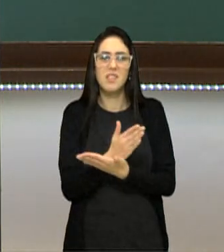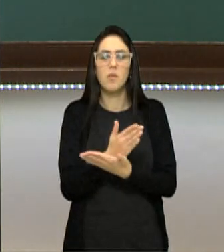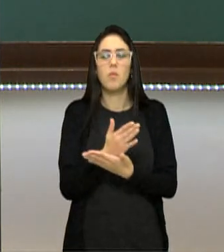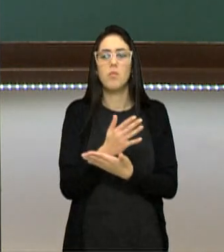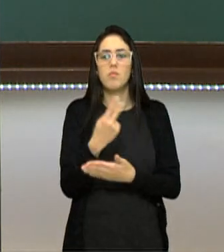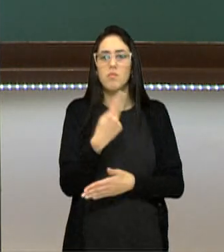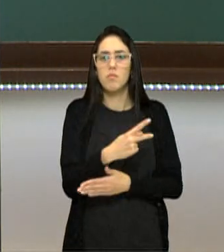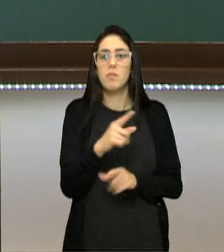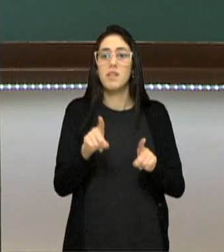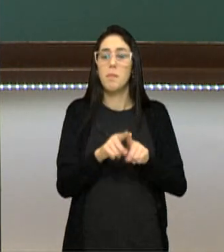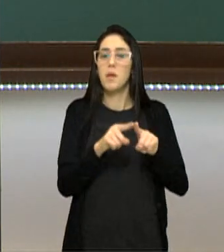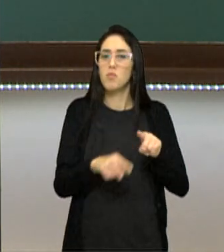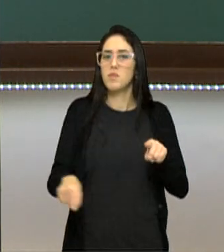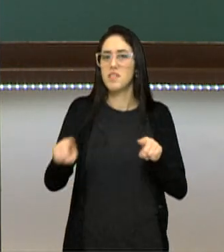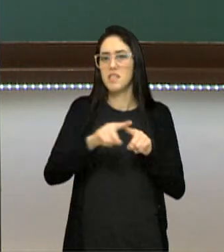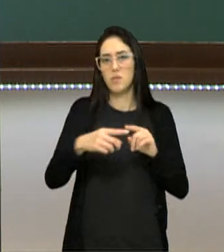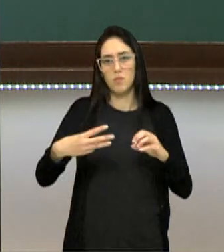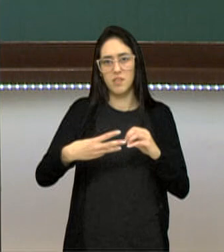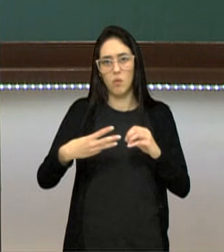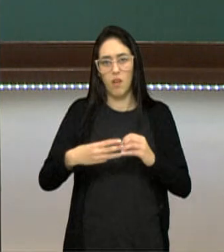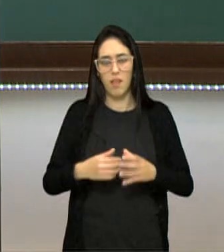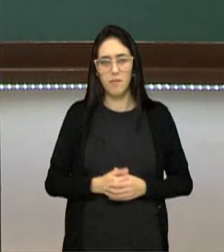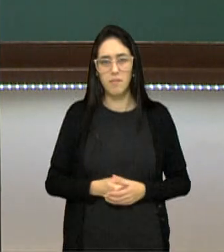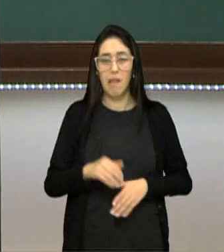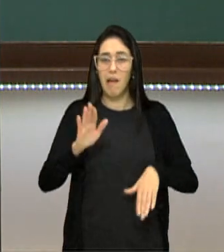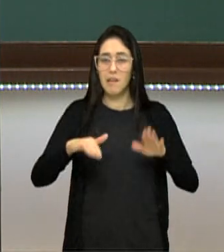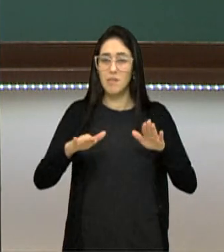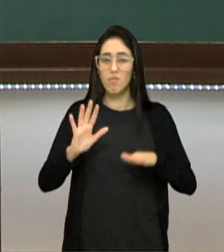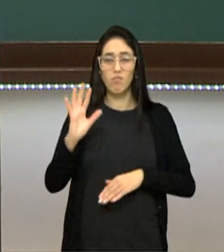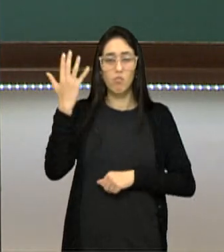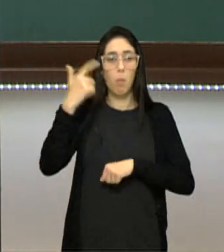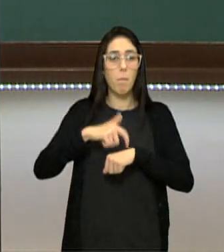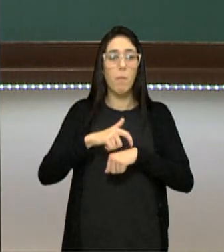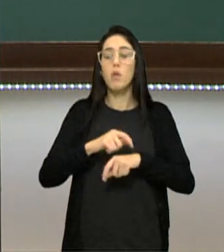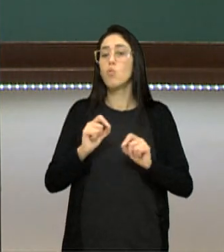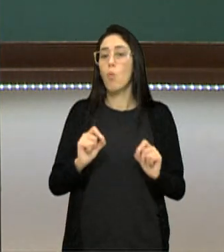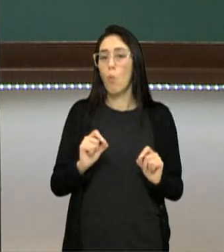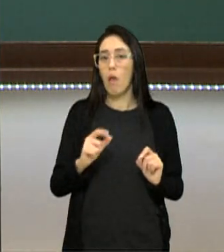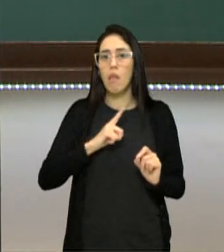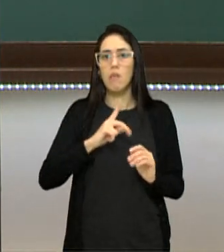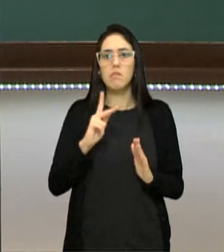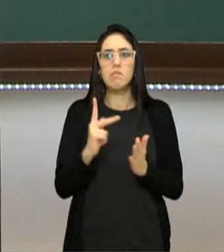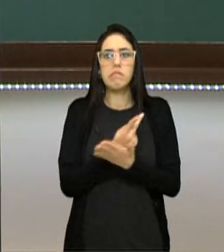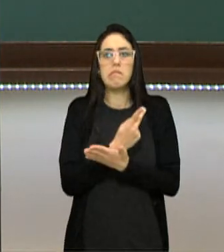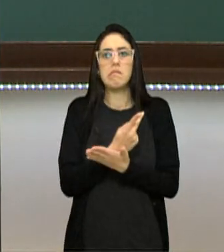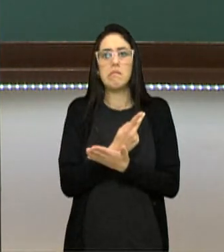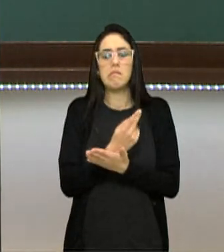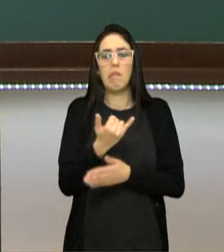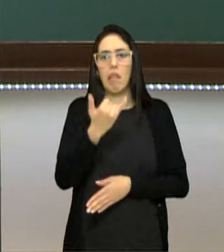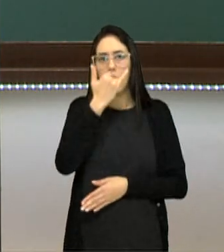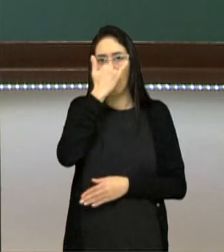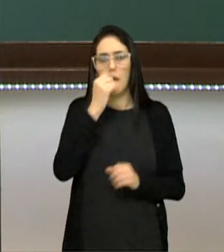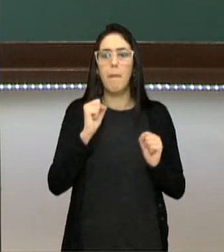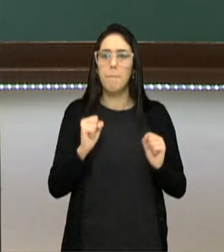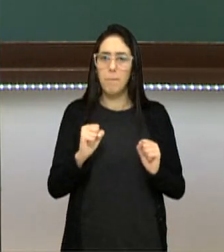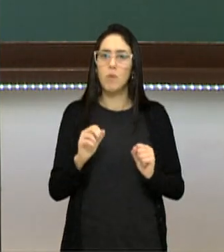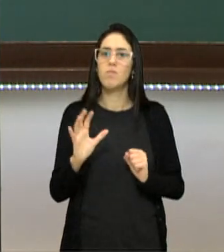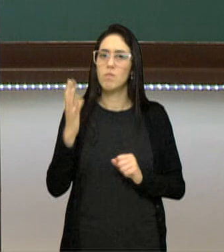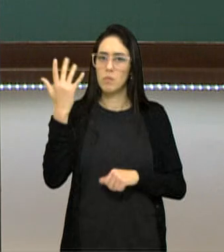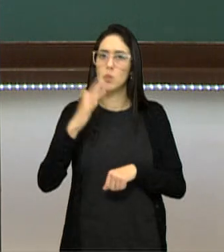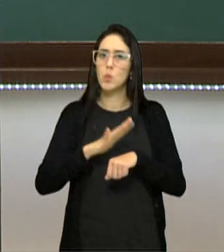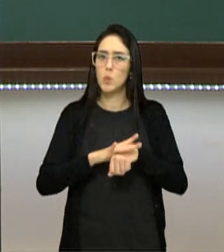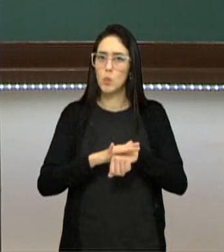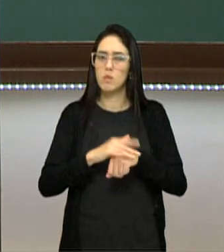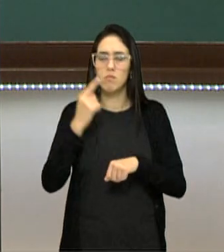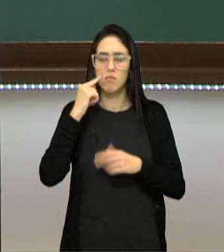ciclo celular. Então, em algum desses momentos, vai acontecer algum erro que vai gerar algum tipo de doença.